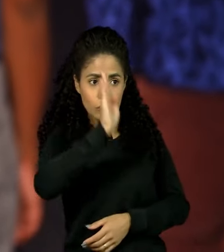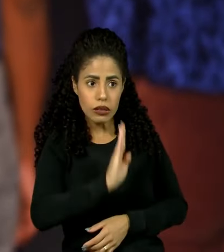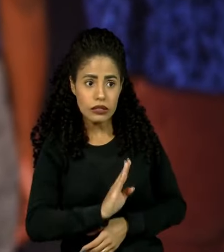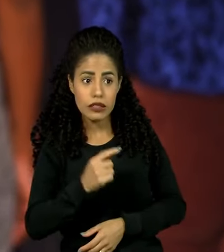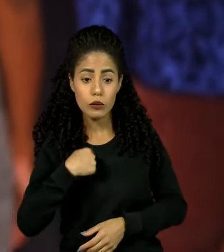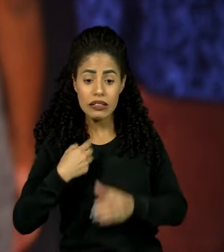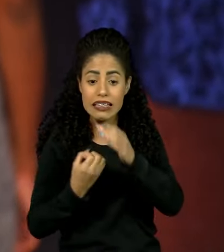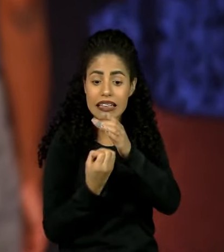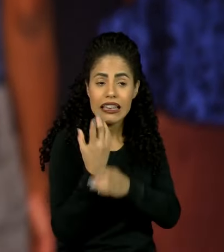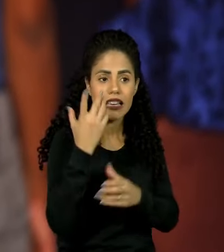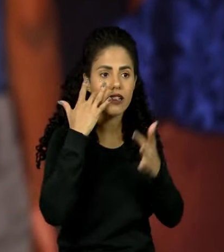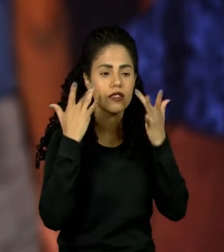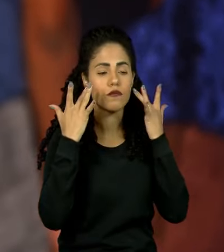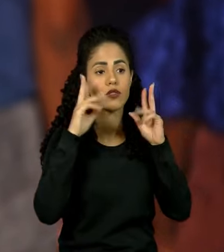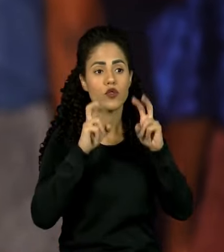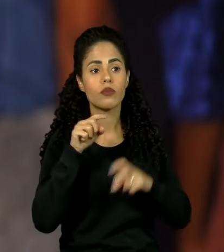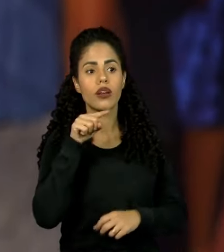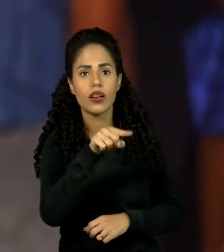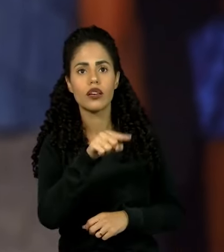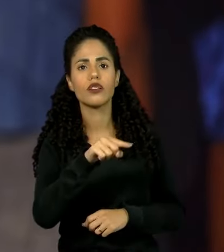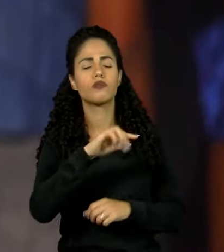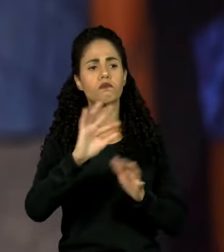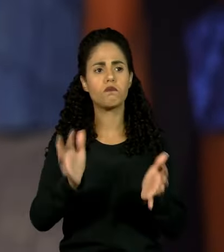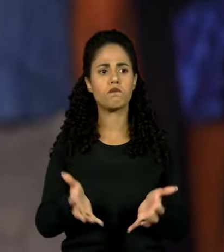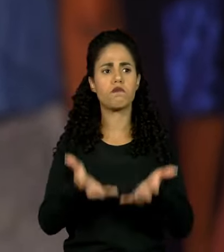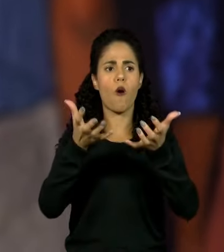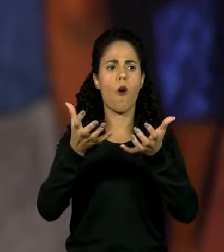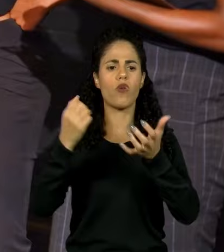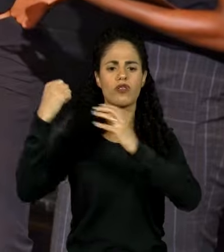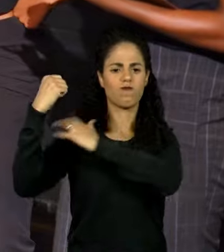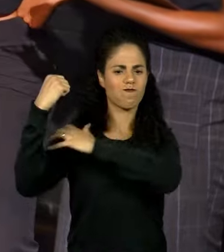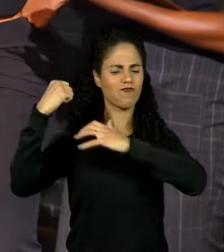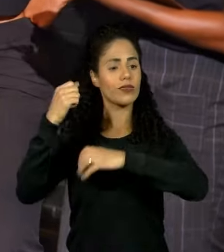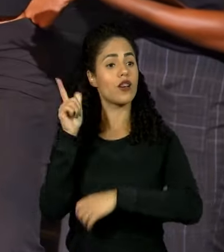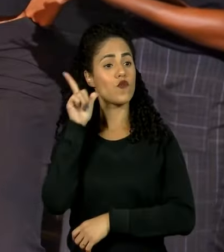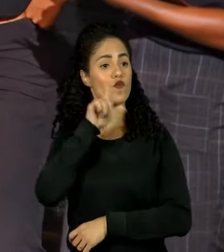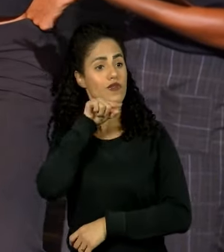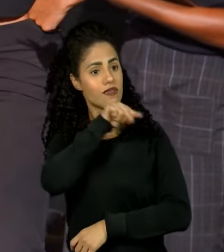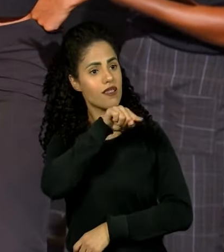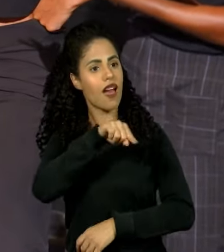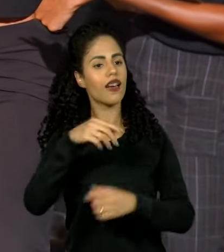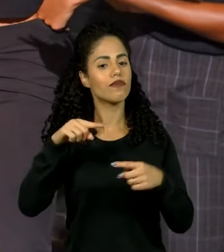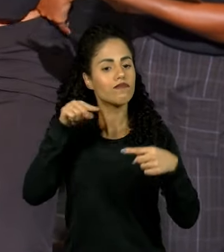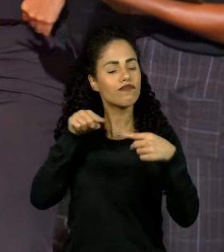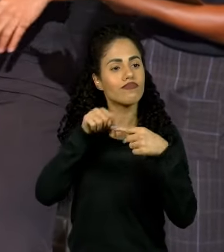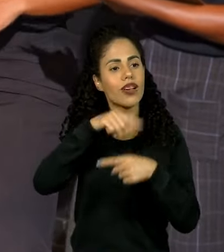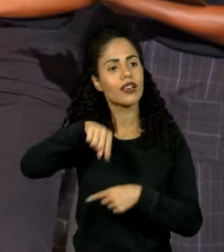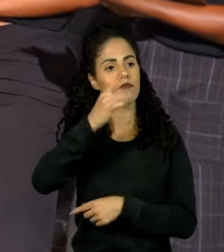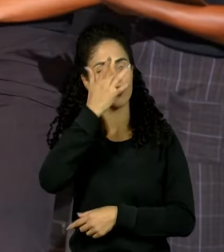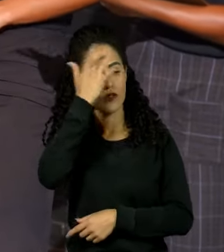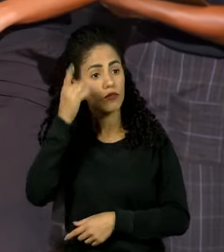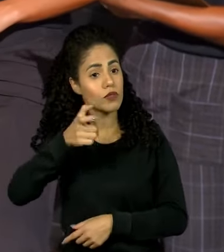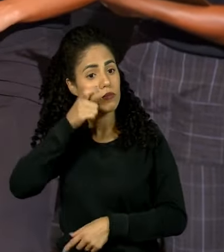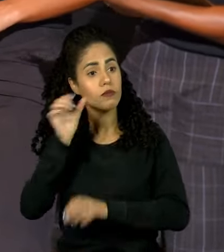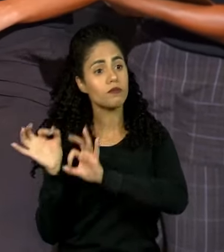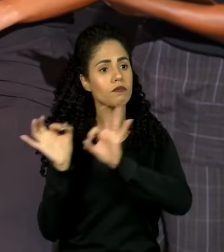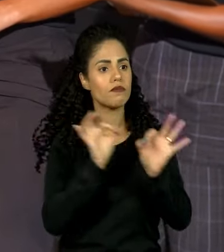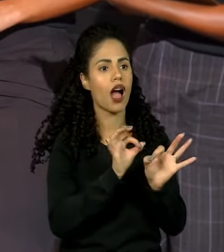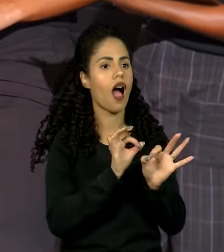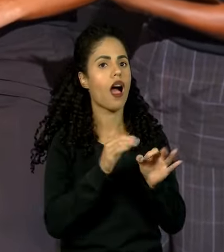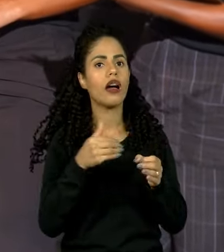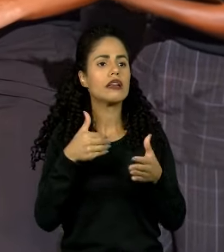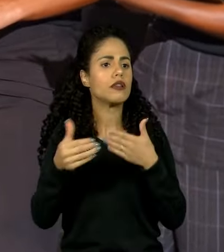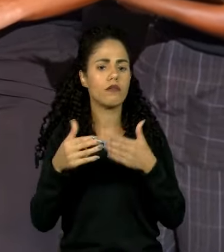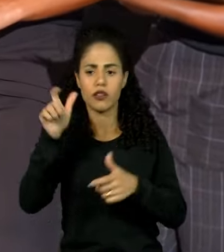peça é sobre um levante de empoderamento subjetivo de todo mundo que vier assistir assim Independente se são